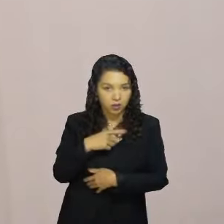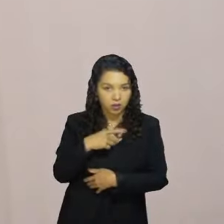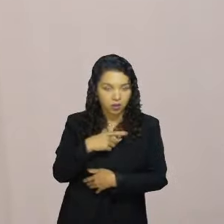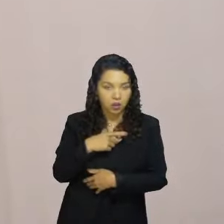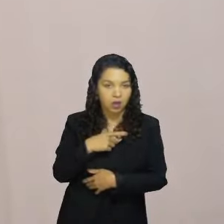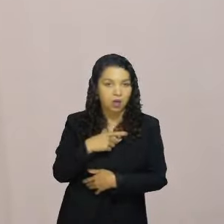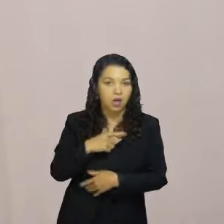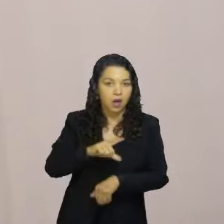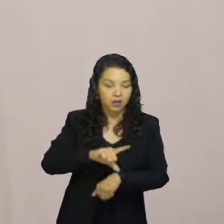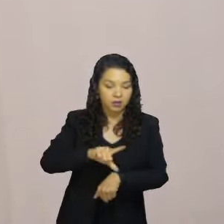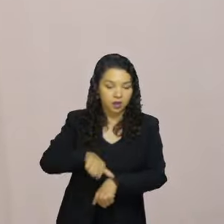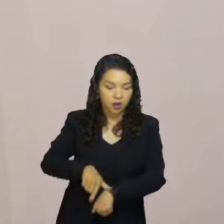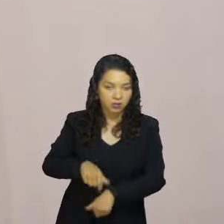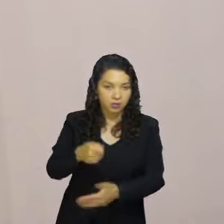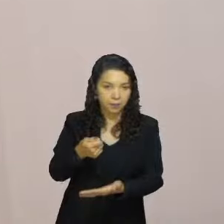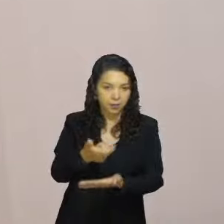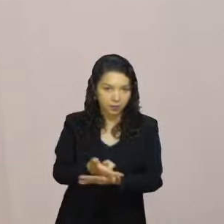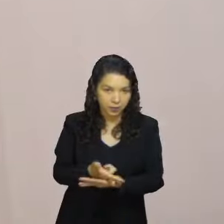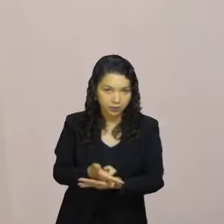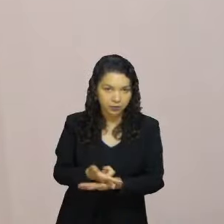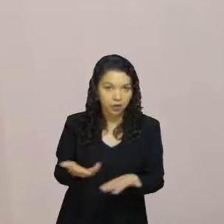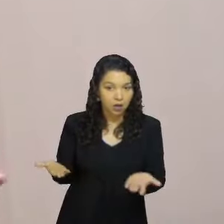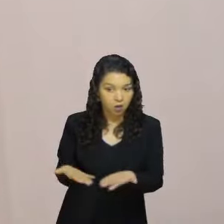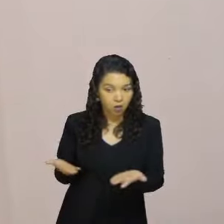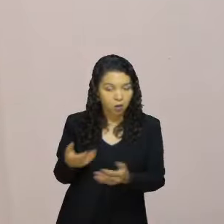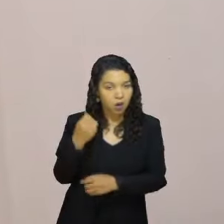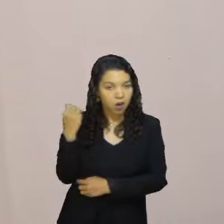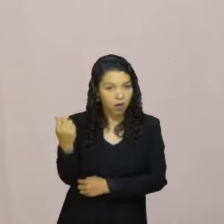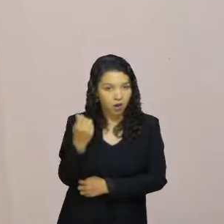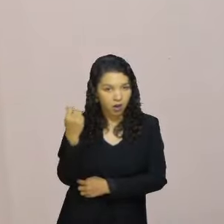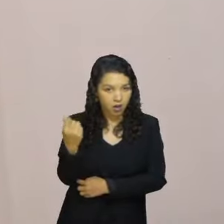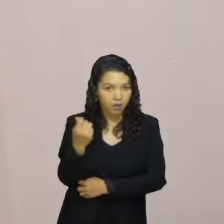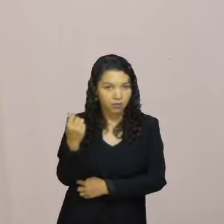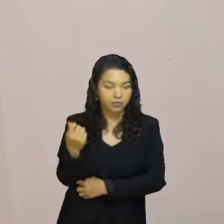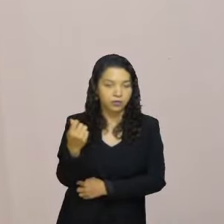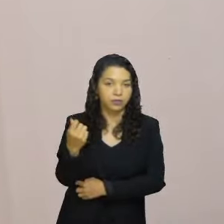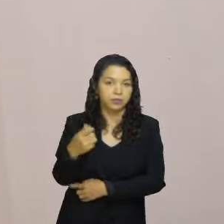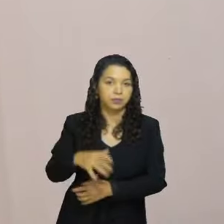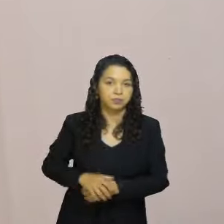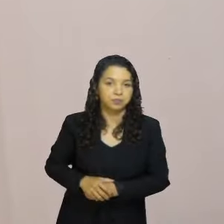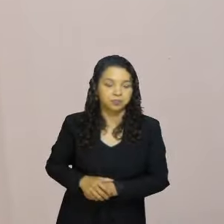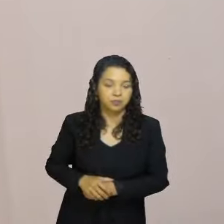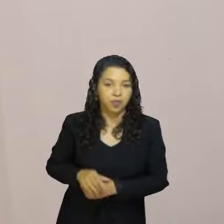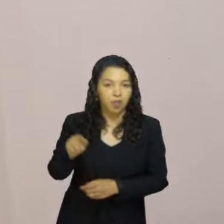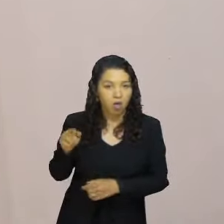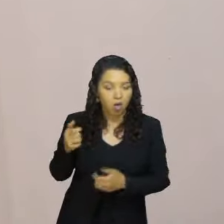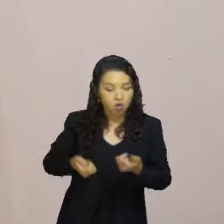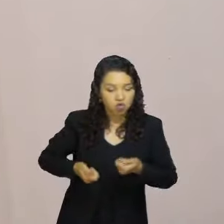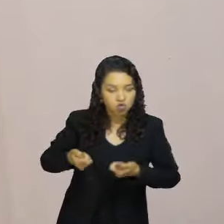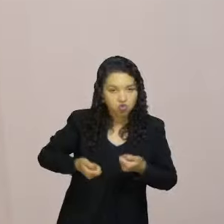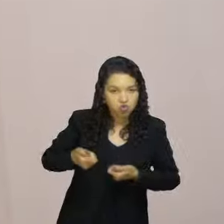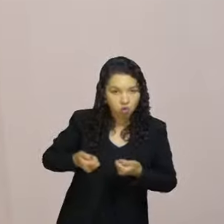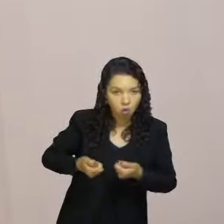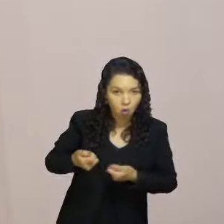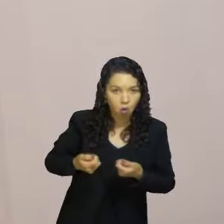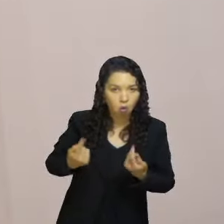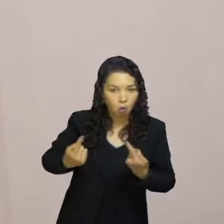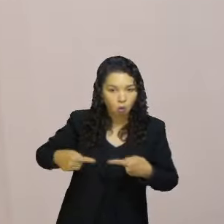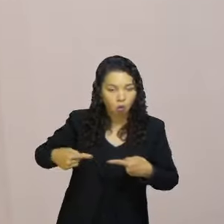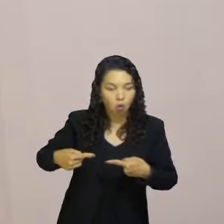normal. E agora surge esse agravante das apostas online, dos cassinos online, um verdadeiro